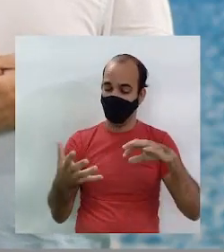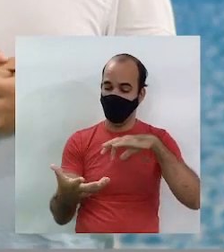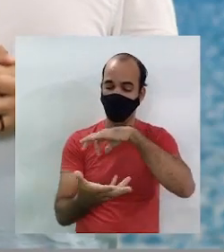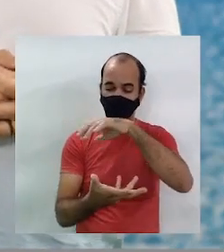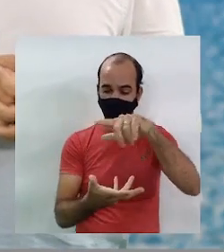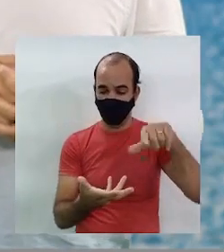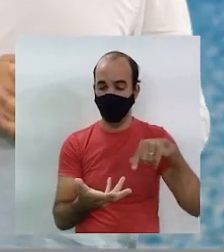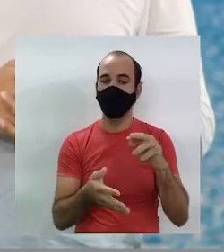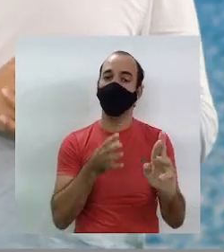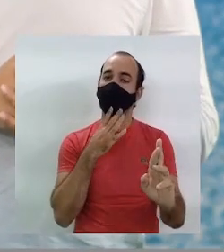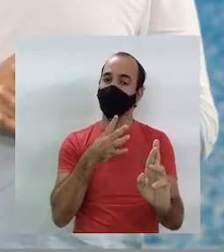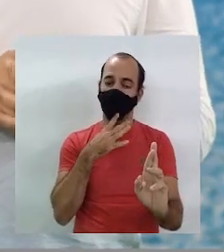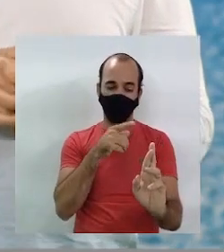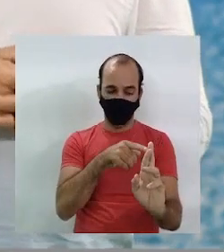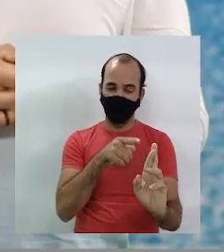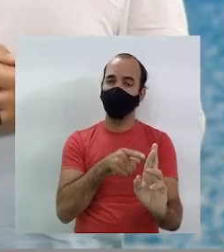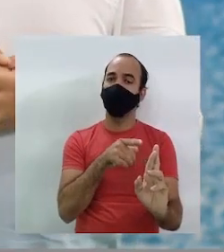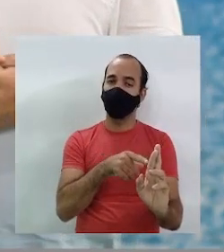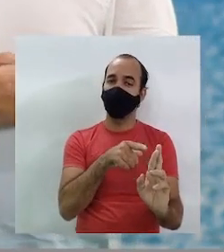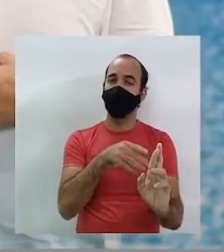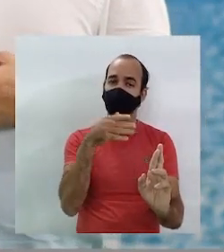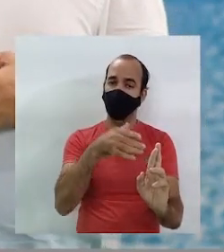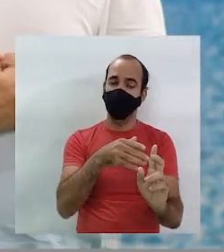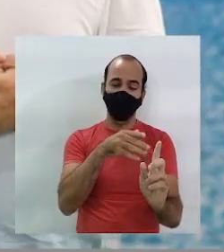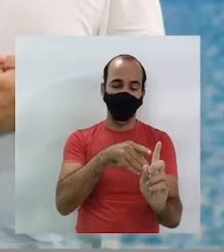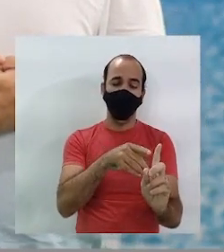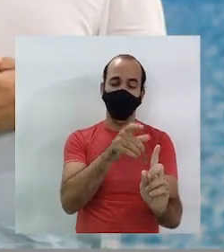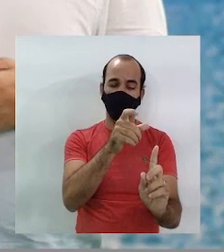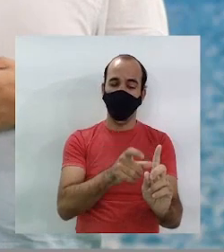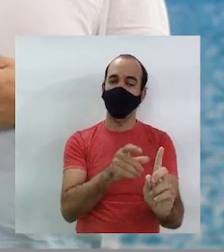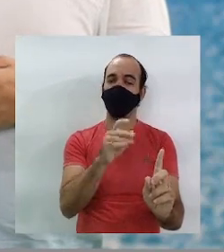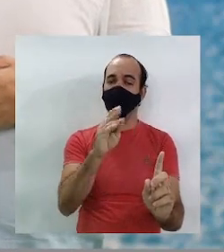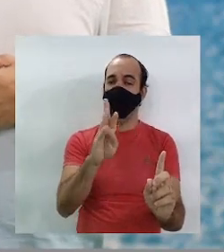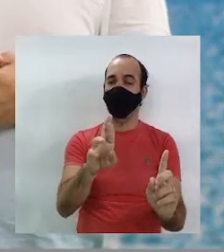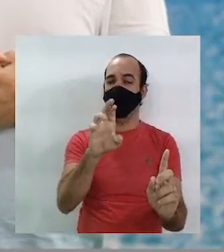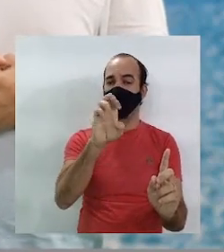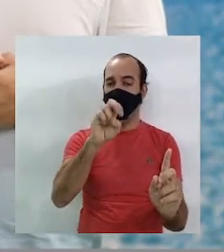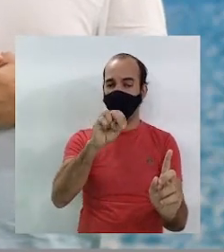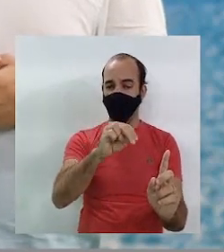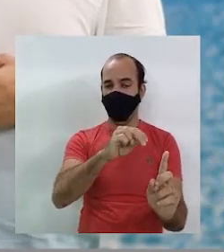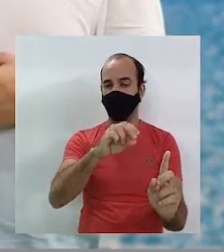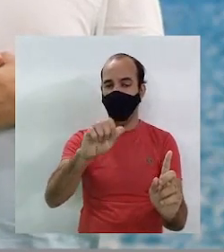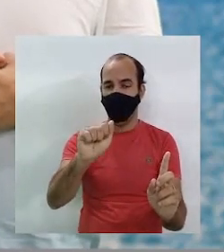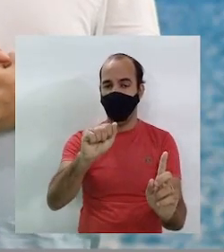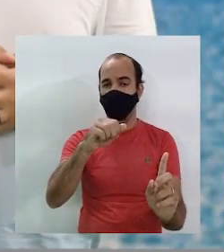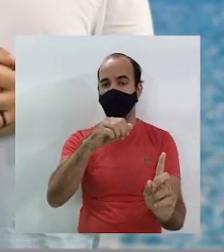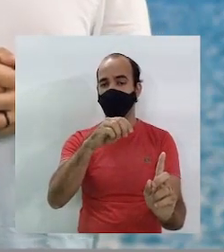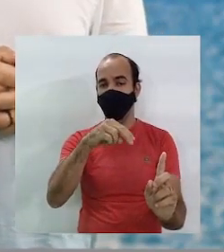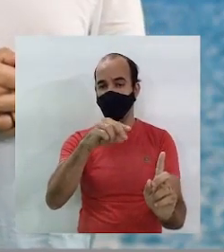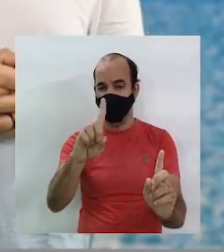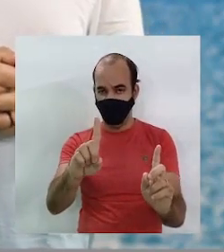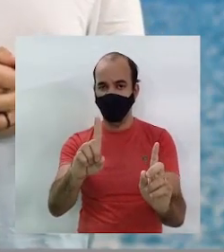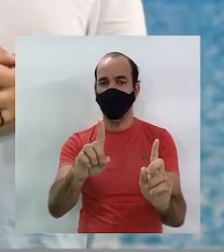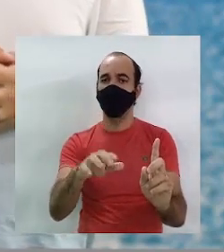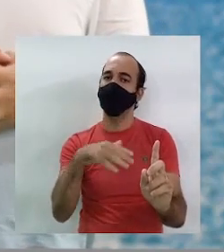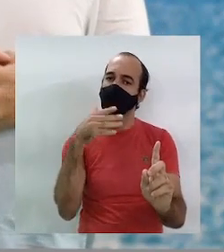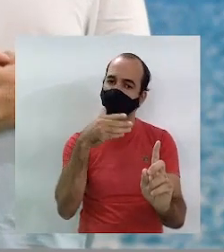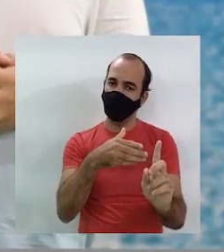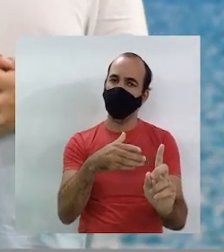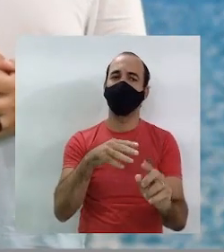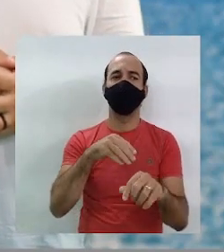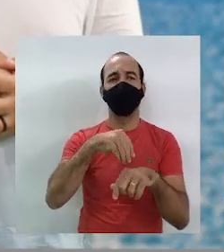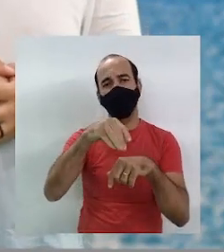Francisco Brenan, entre tantos. É por isso que nossa série tem essa questão de valorizar o que é nosso, trazer a vocês, estudantes, o quê?